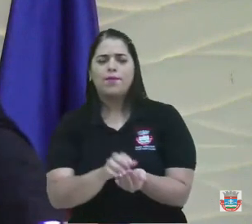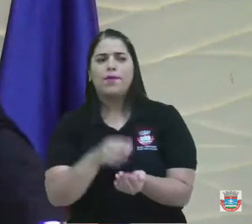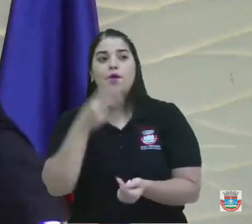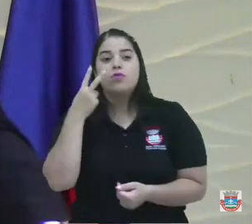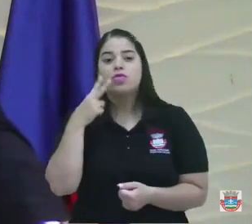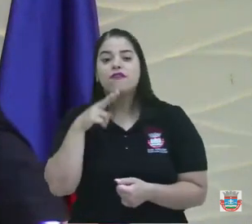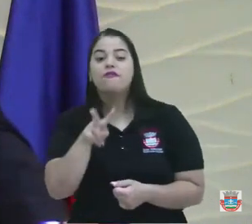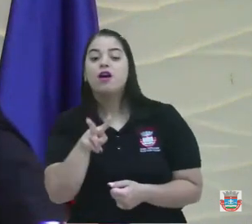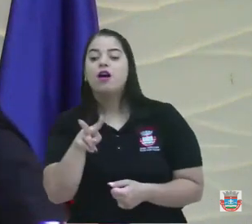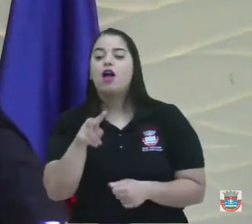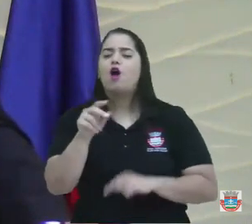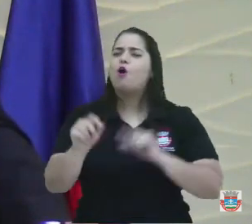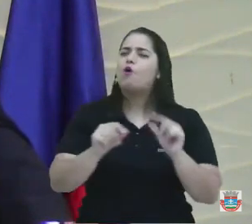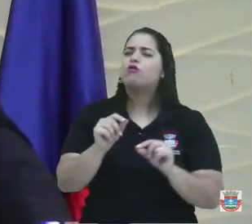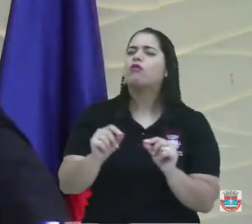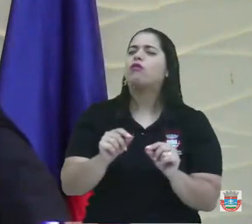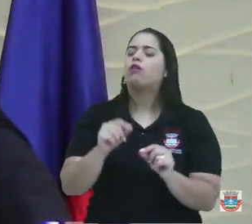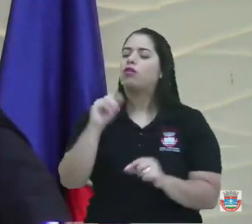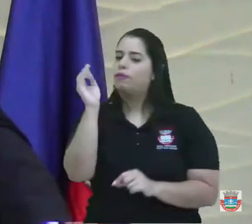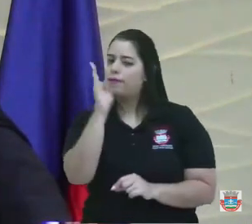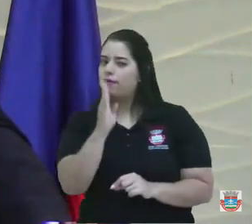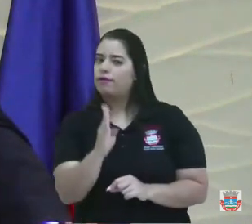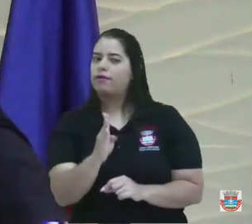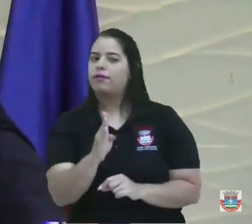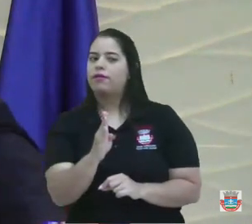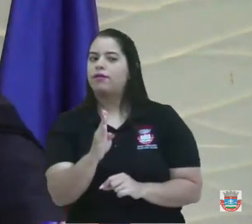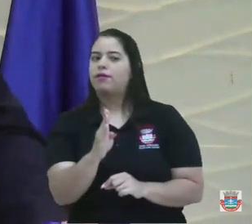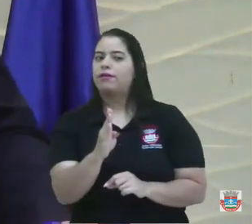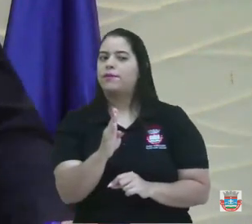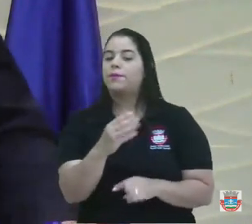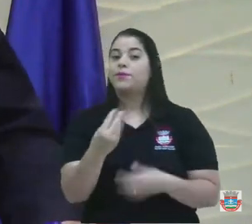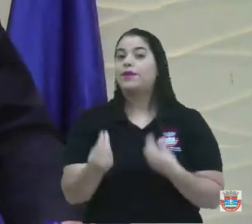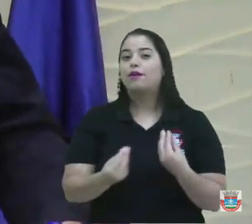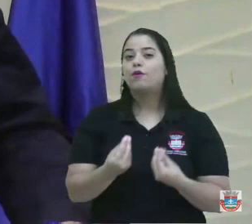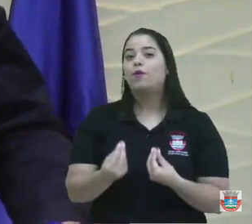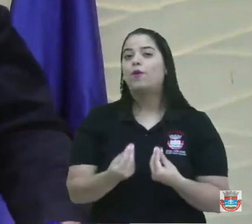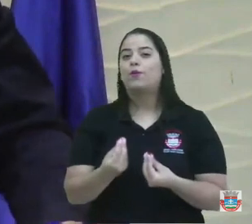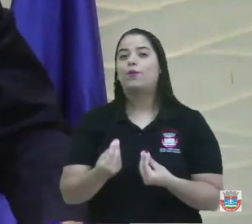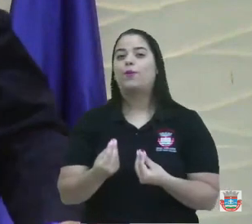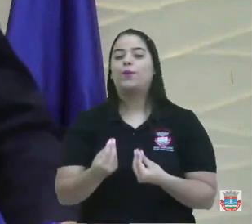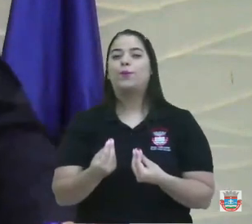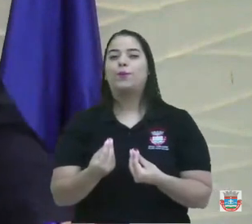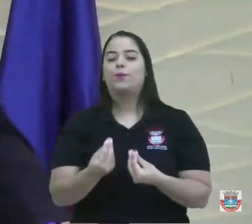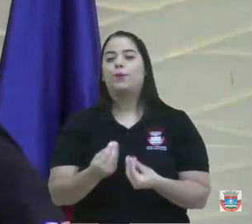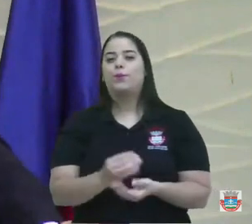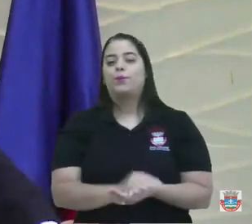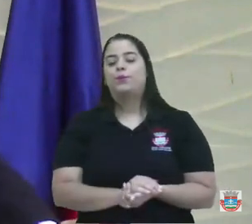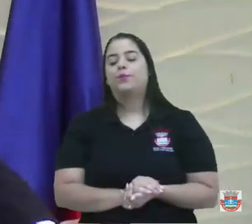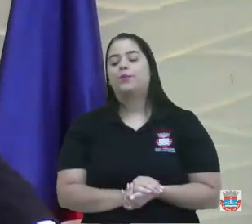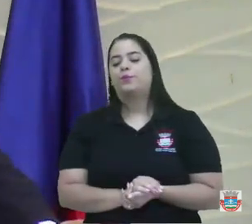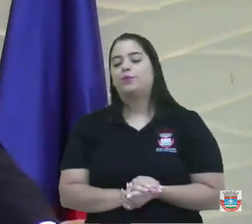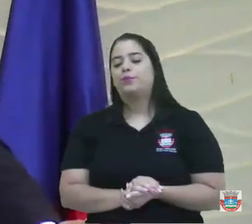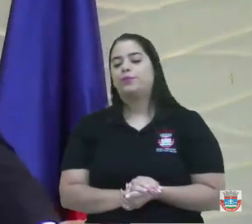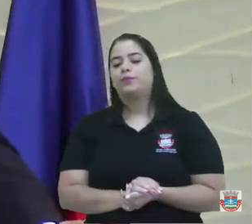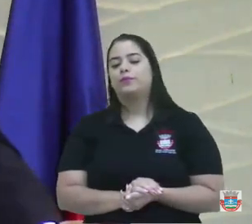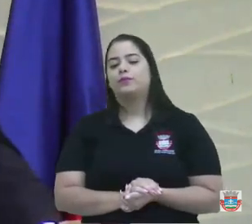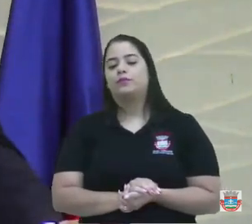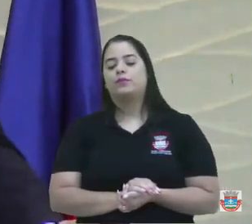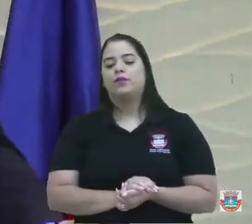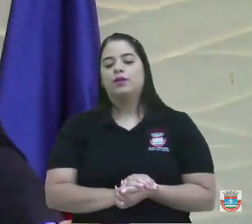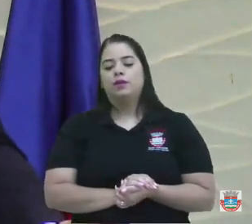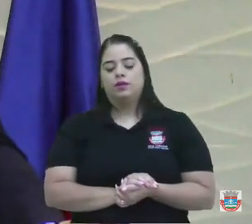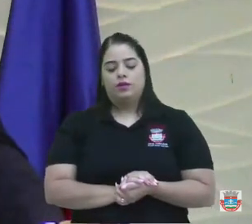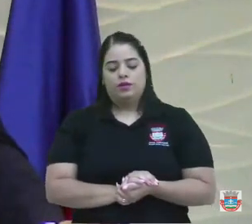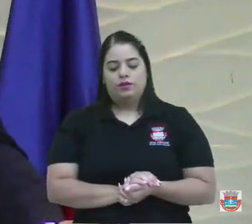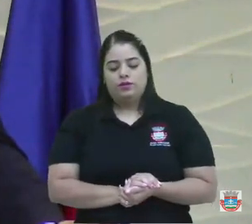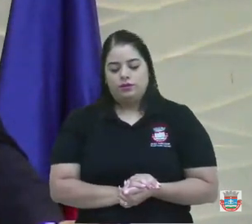realidade do nosso país, a gente vê o quanto a gente tem sido, né, colocado à prova dia e